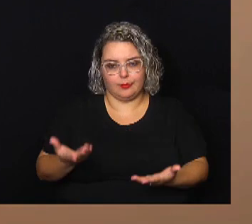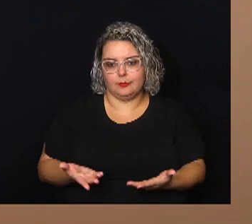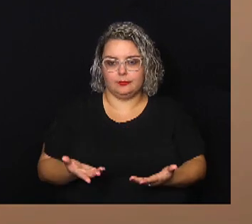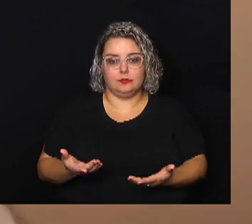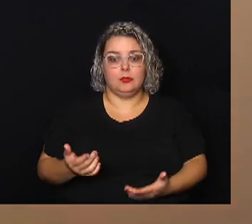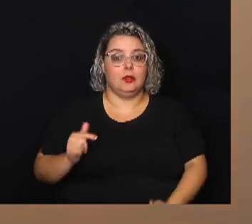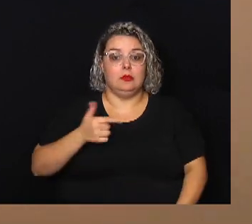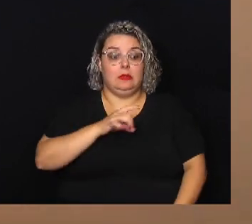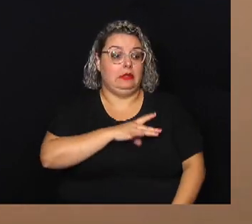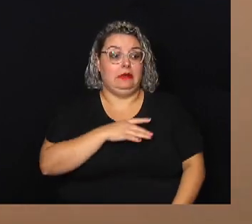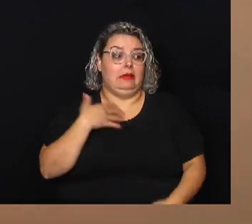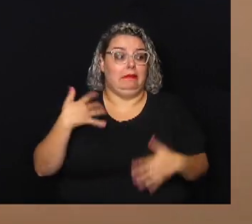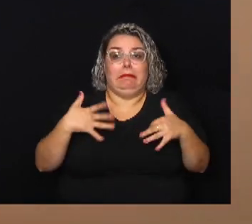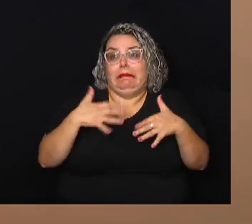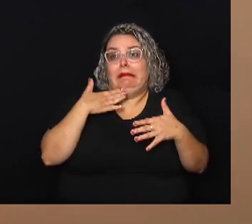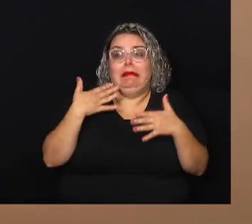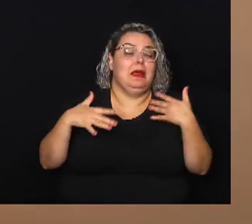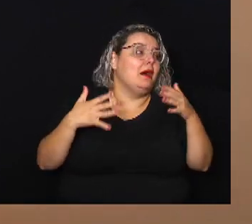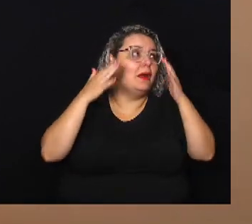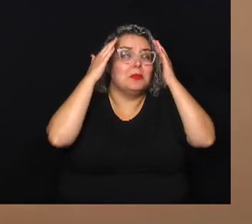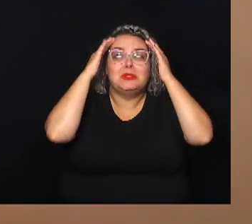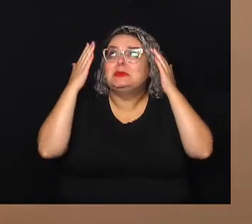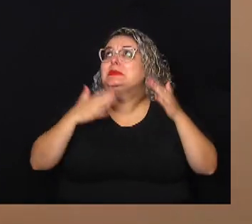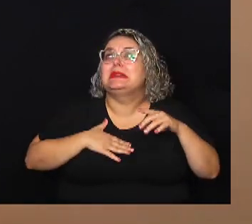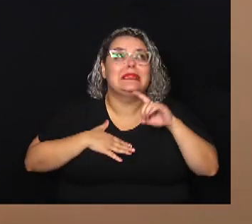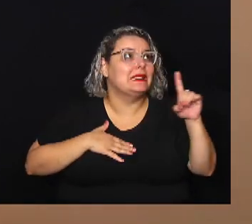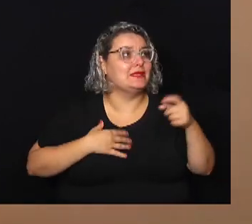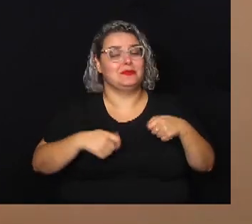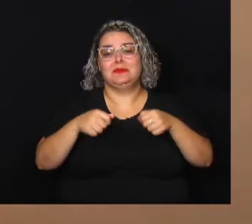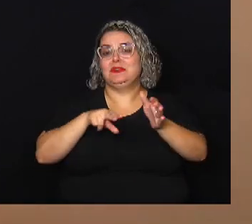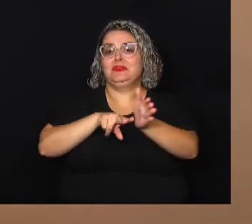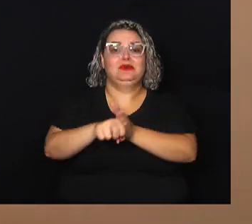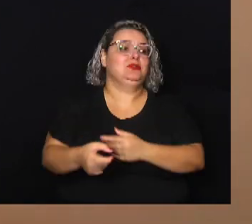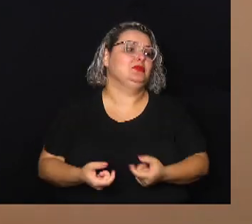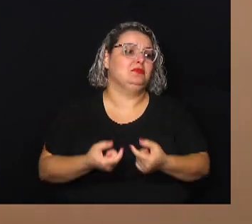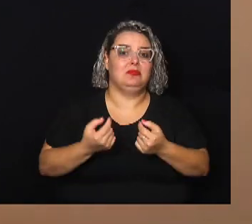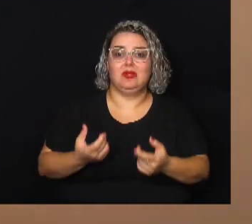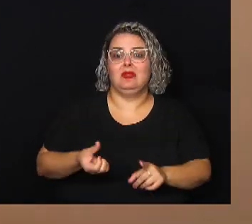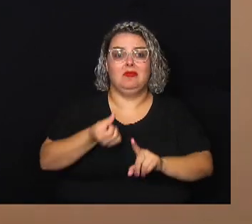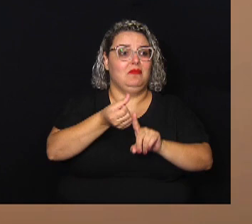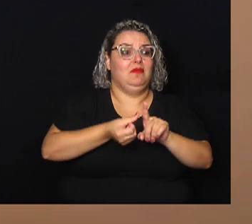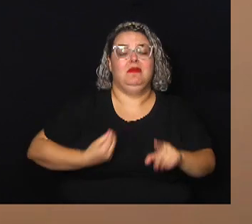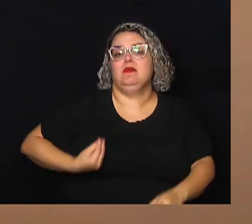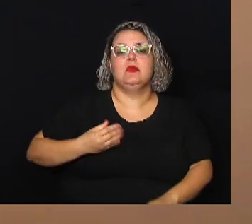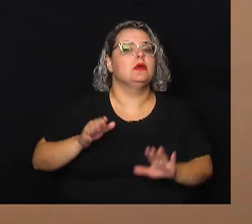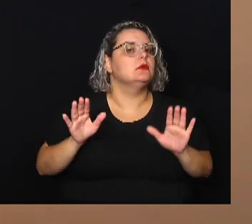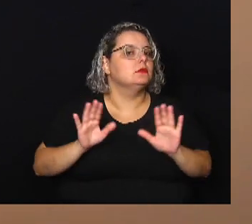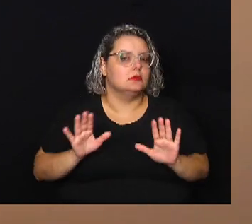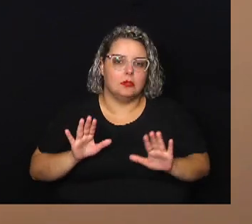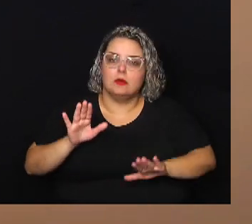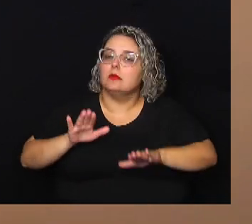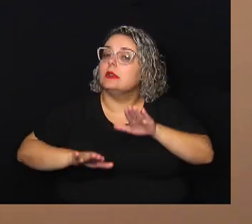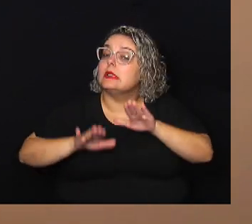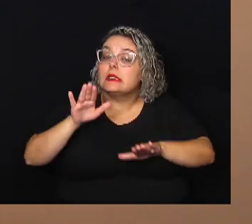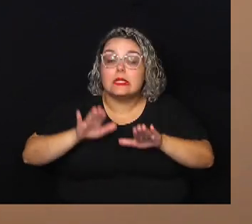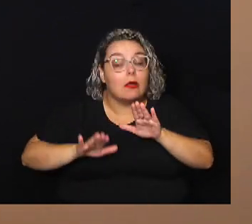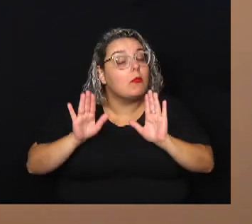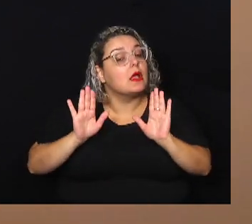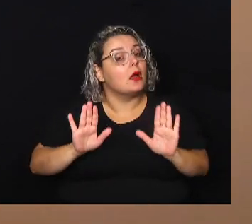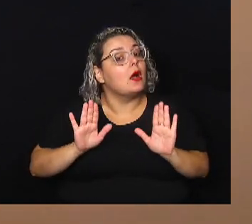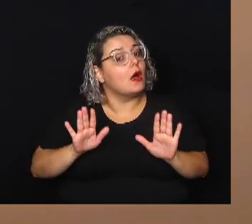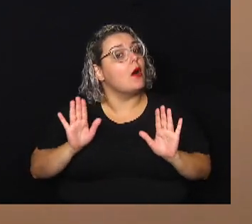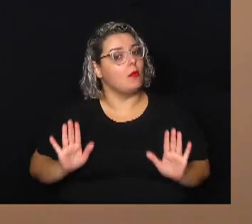medo, ficar assustado, meu Deus, eu tenho diagnóstico oncológico, eu vou durar 6 meses. Depende, turma,